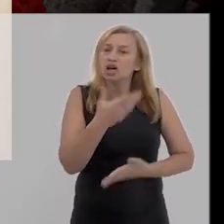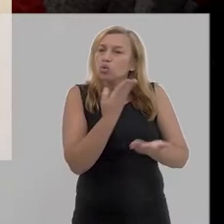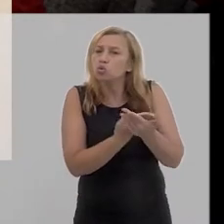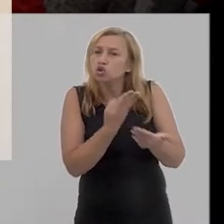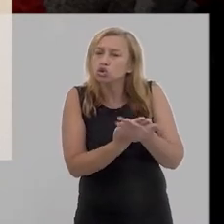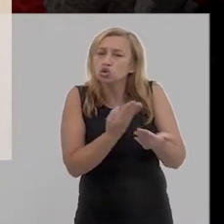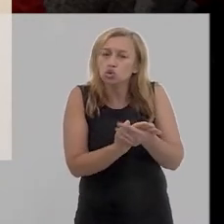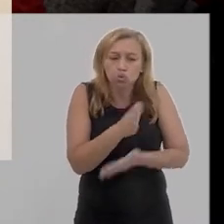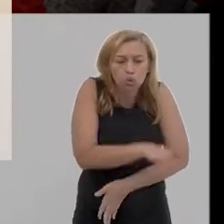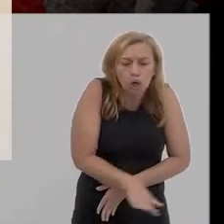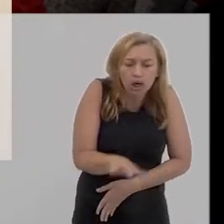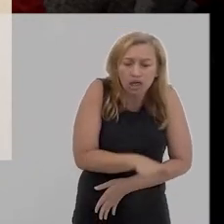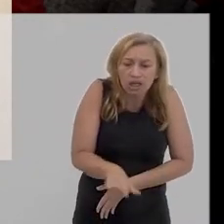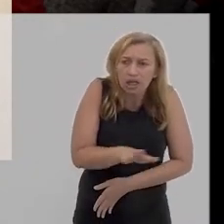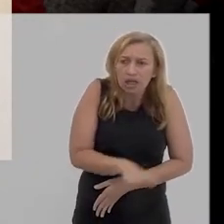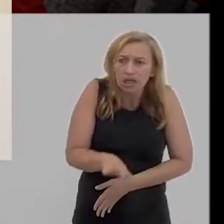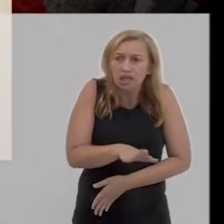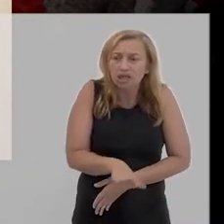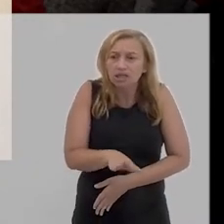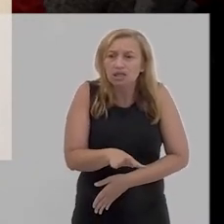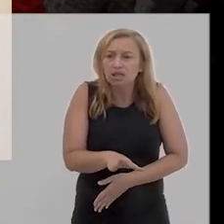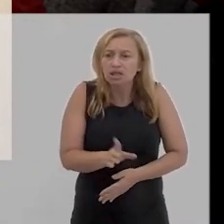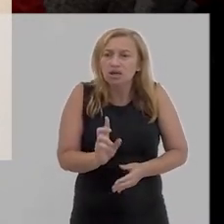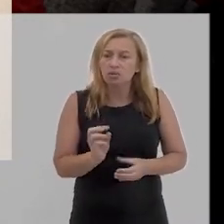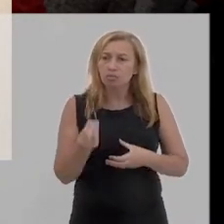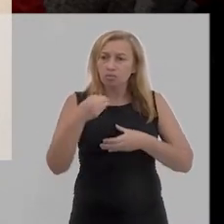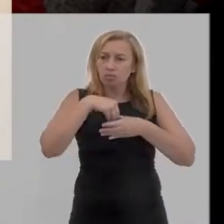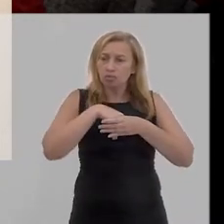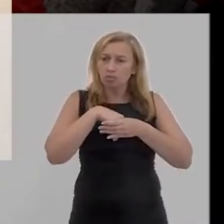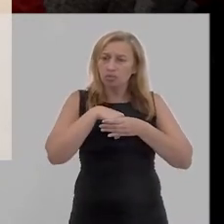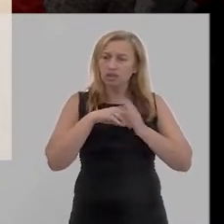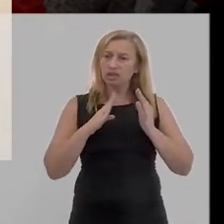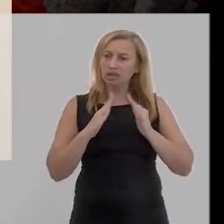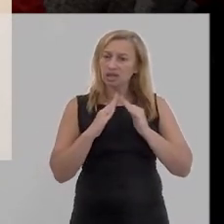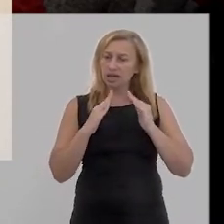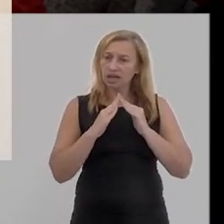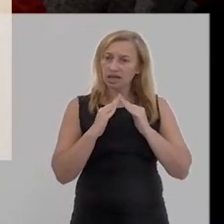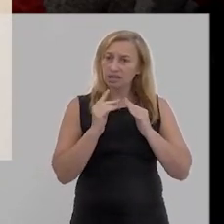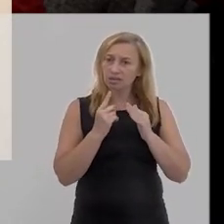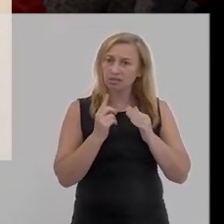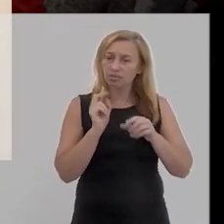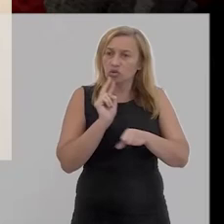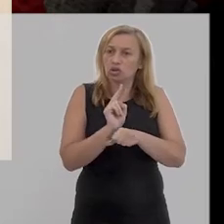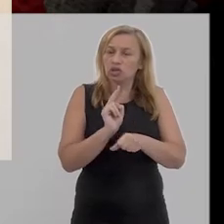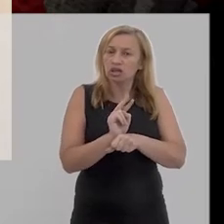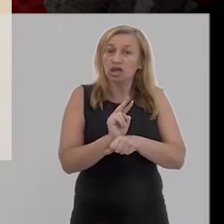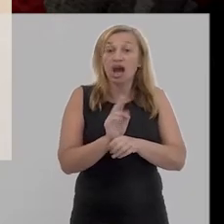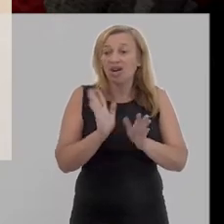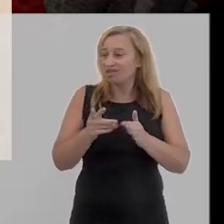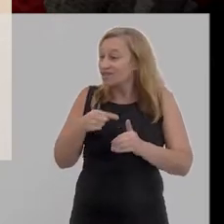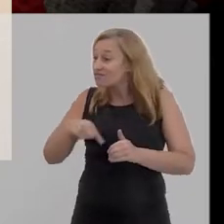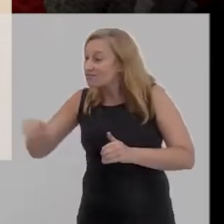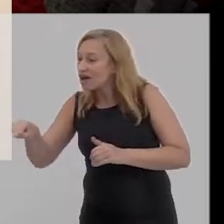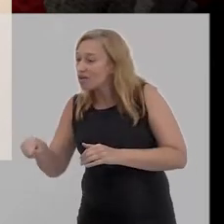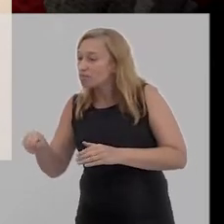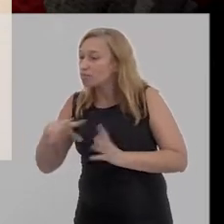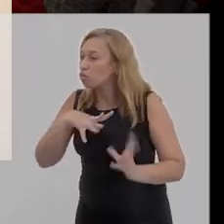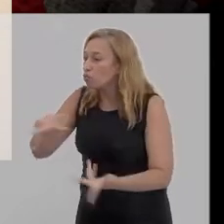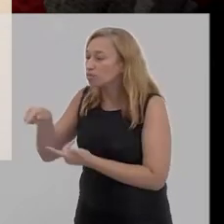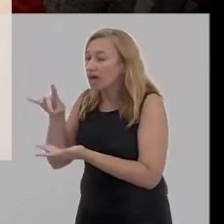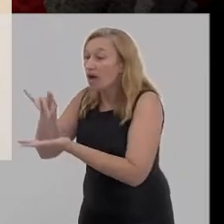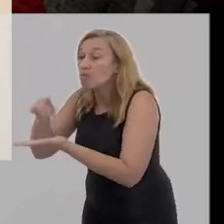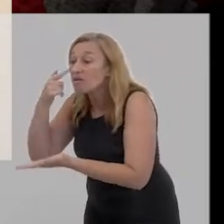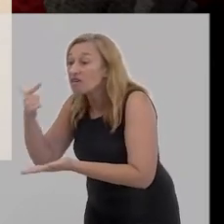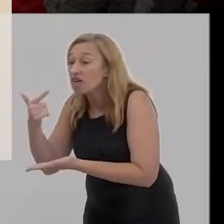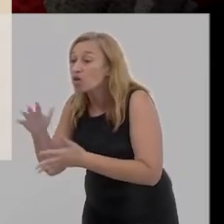no estudo uma criança que está mais resguardada em casa, você não pode pegar aquela criança e falar, ó, agora você vai para o mundo real, porque a gente quer ver o quanto essa vacina